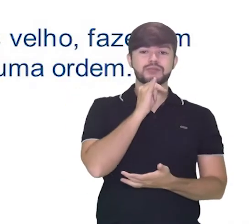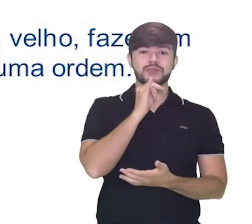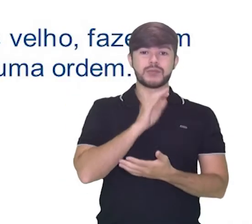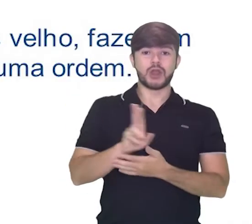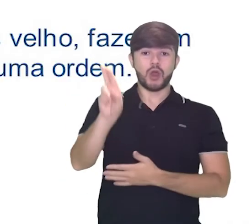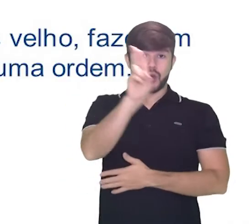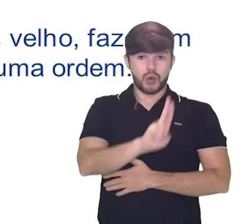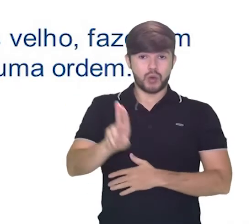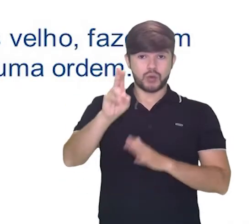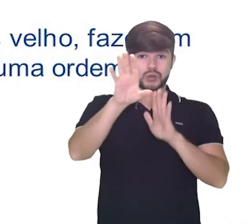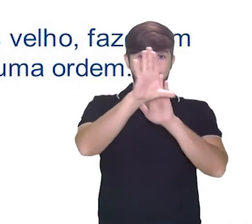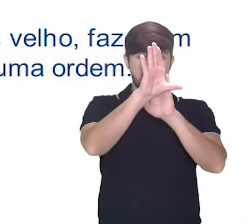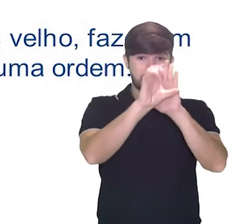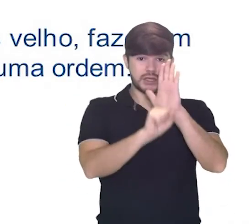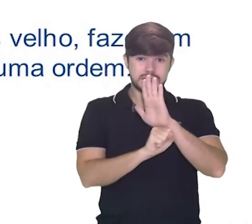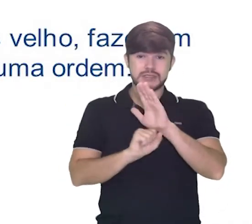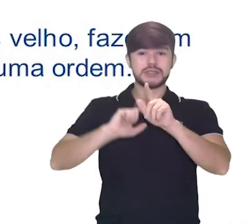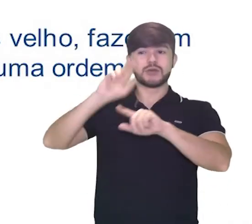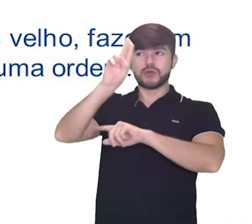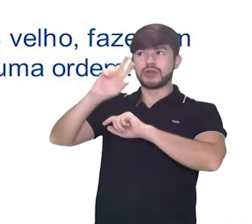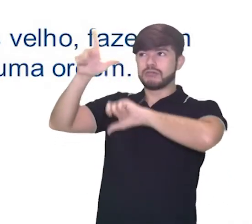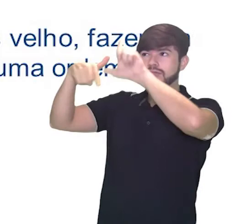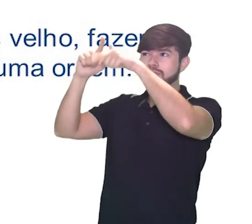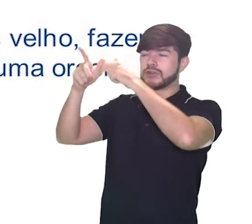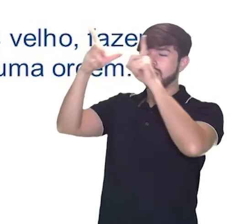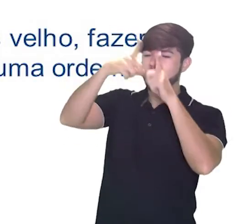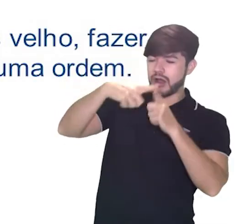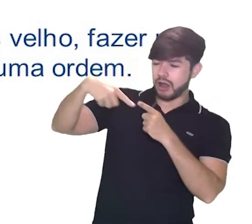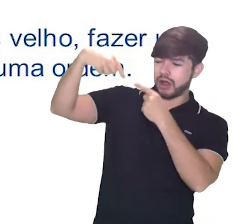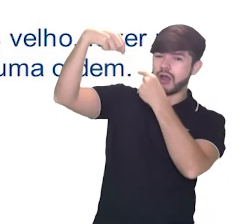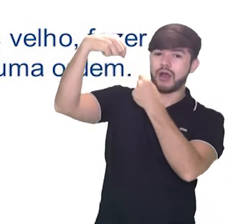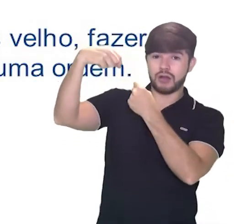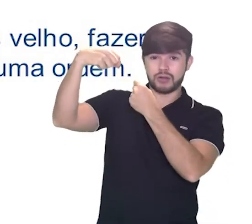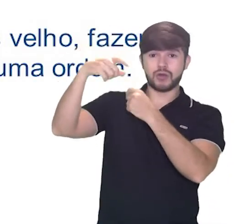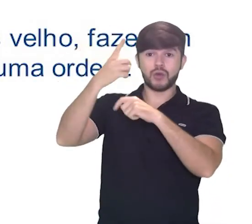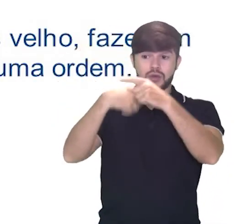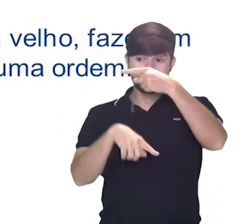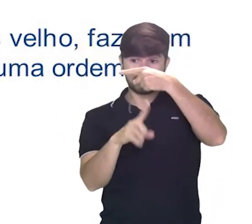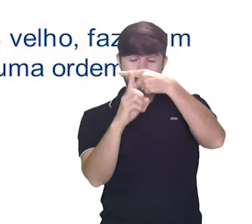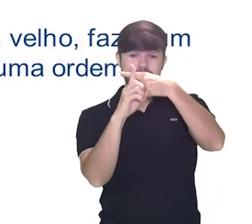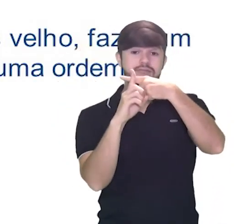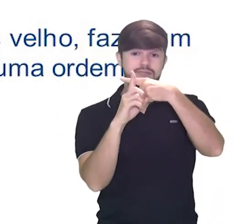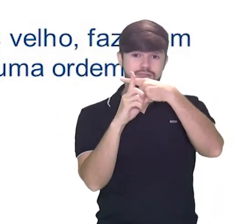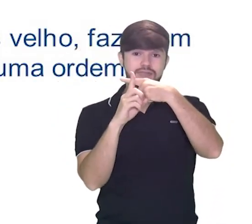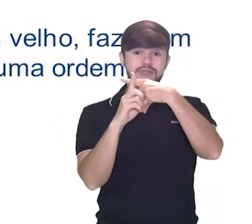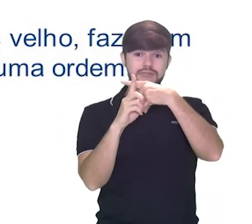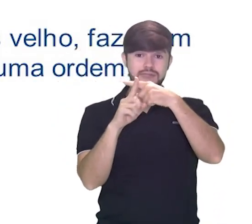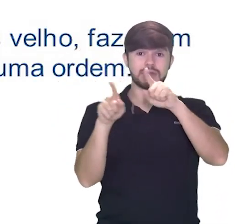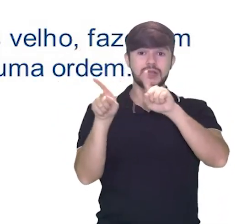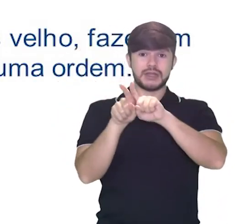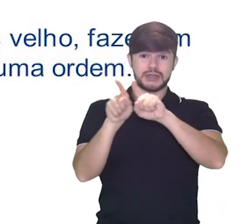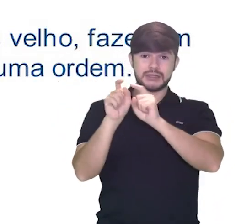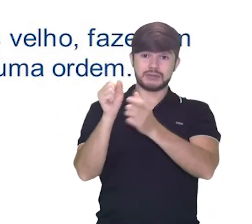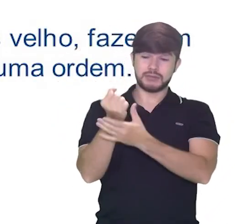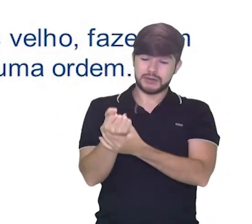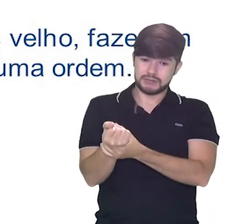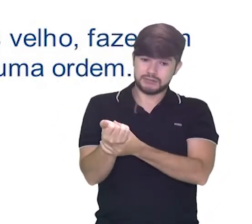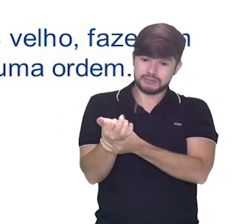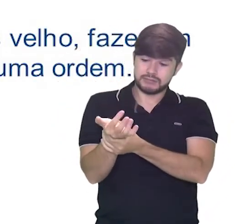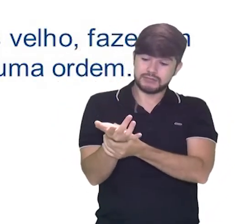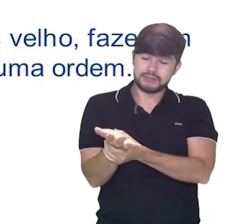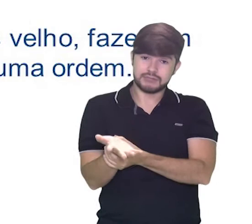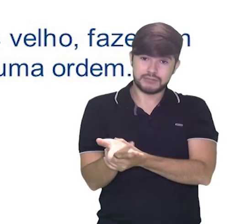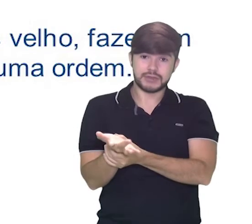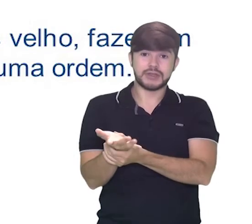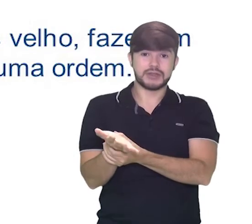2, seria o uso de símbolos através das estrelas, da lua, da cruz, a